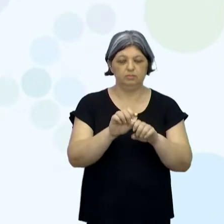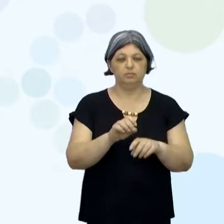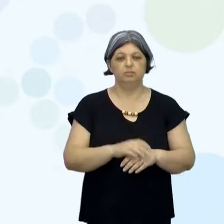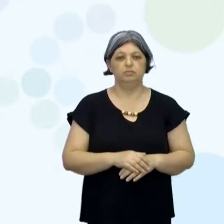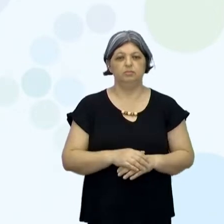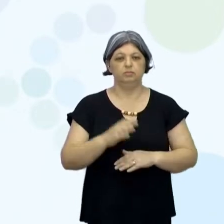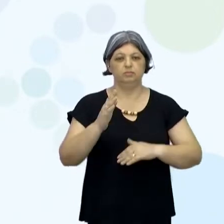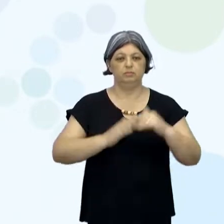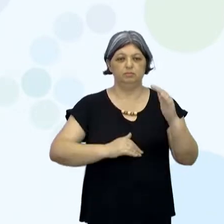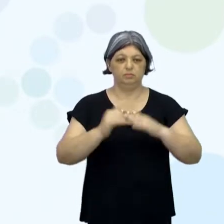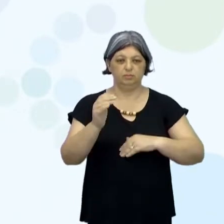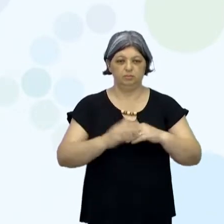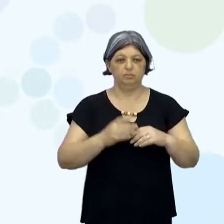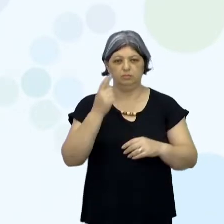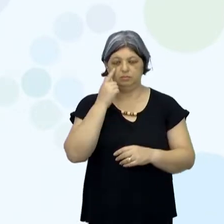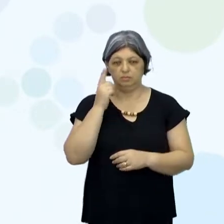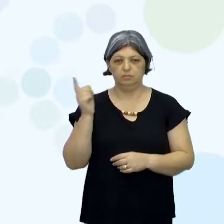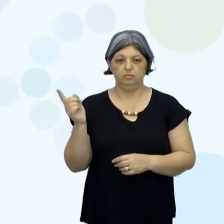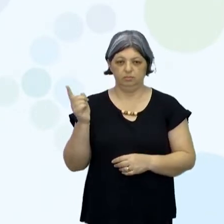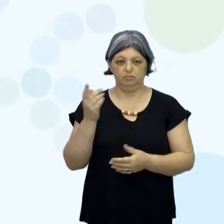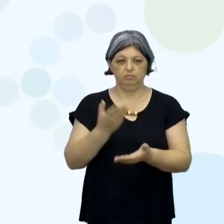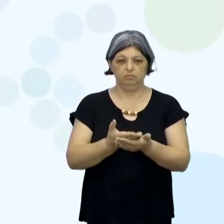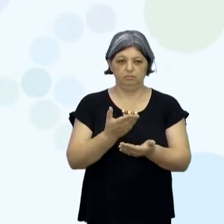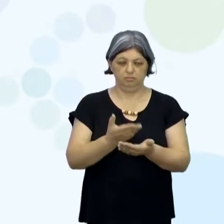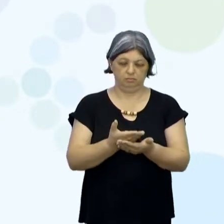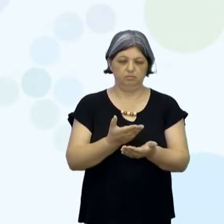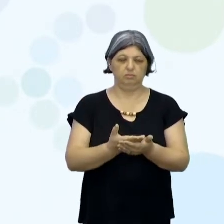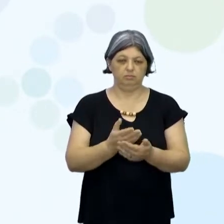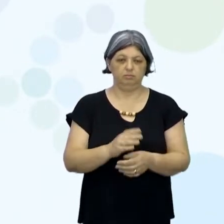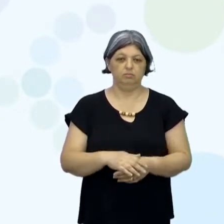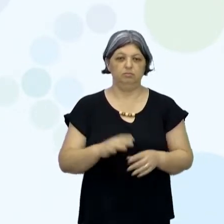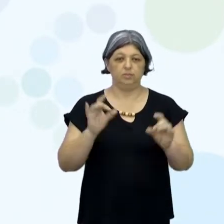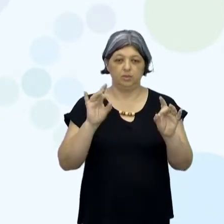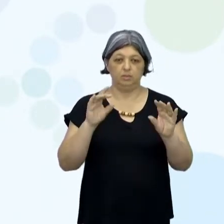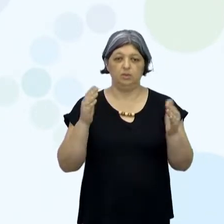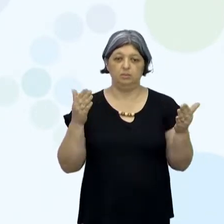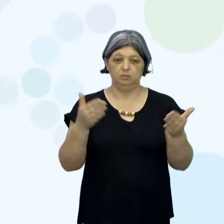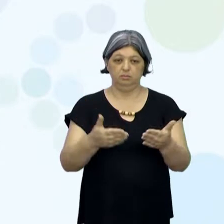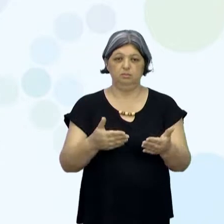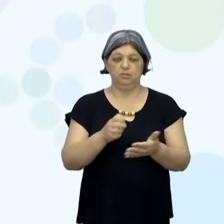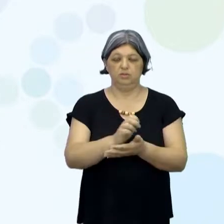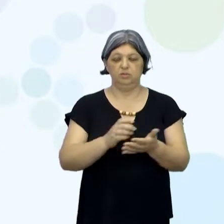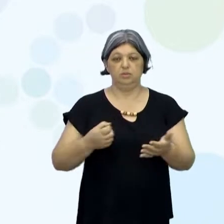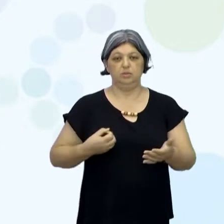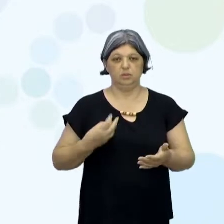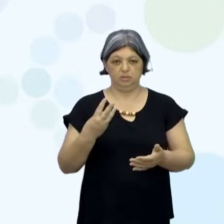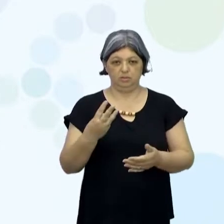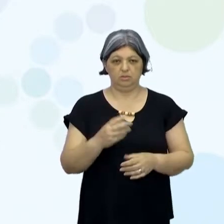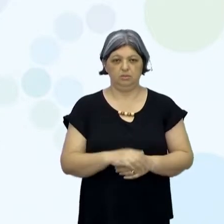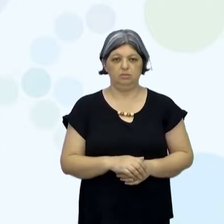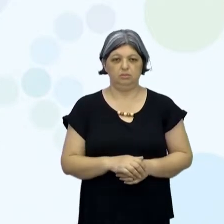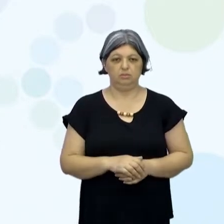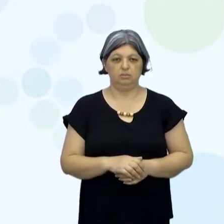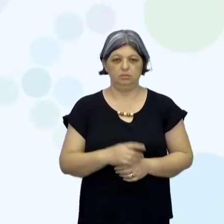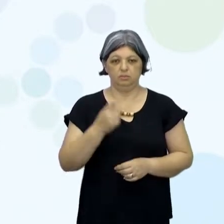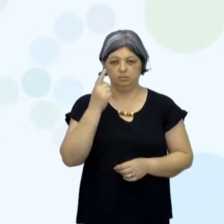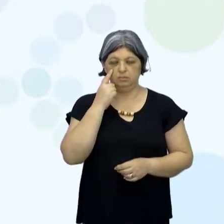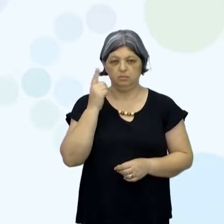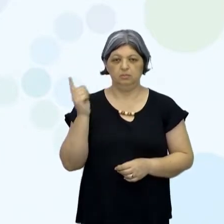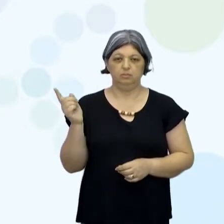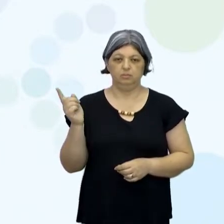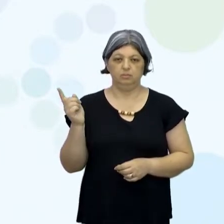as habilidades que a gente está vendo nessas aulas, né, em especial essa da atividade 3, são essas que estão aí na